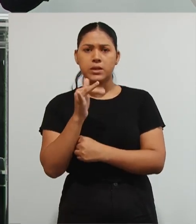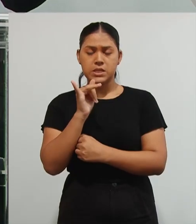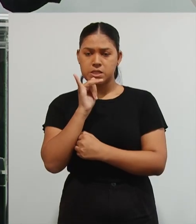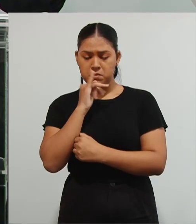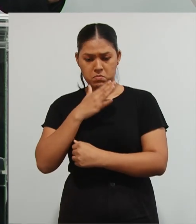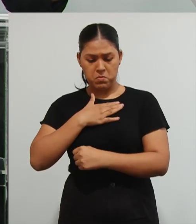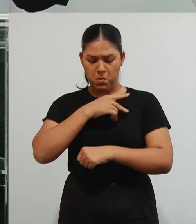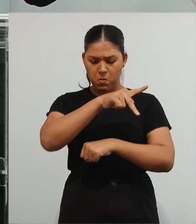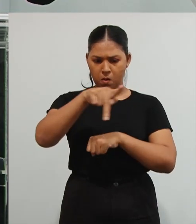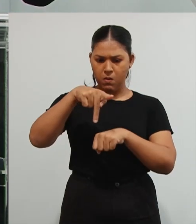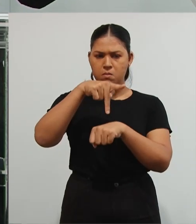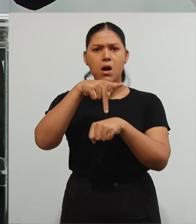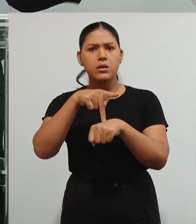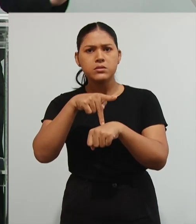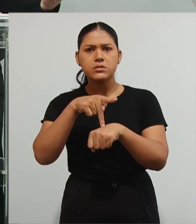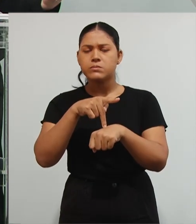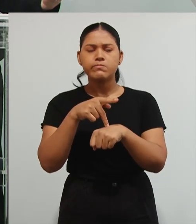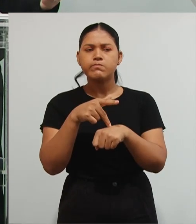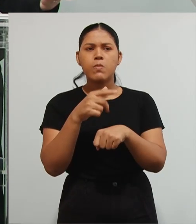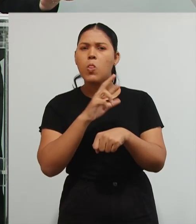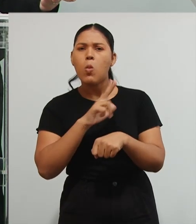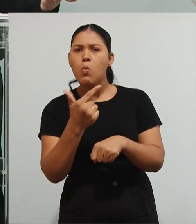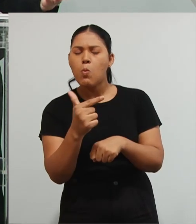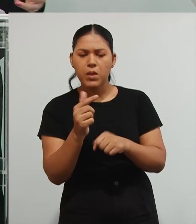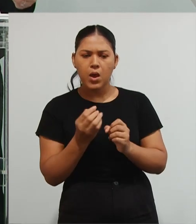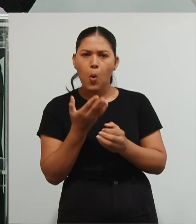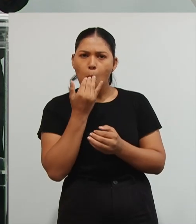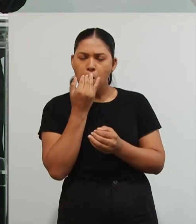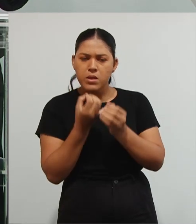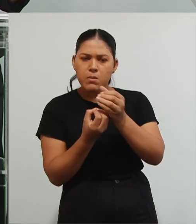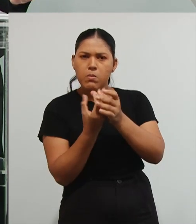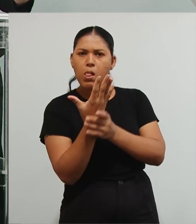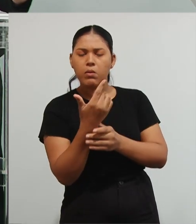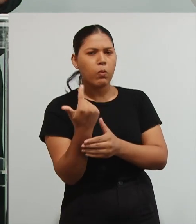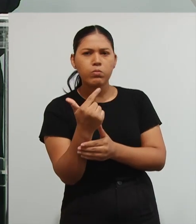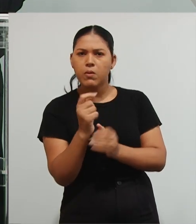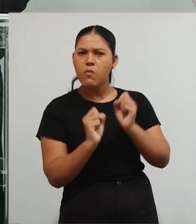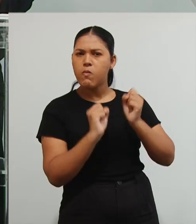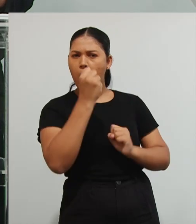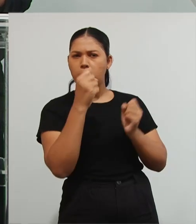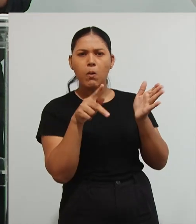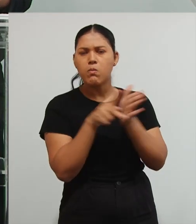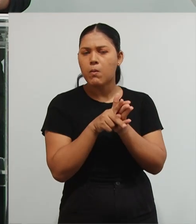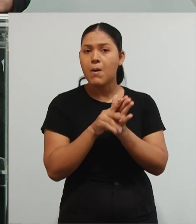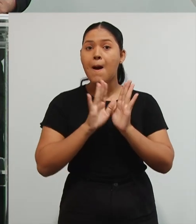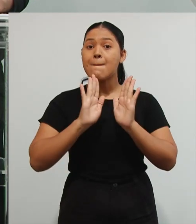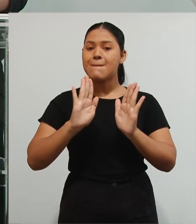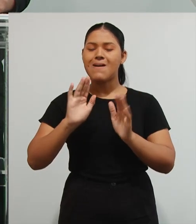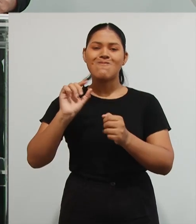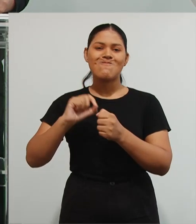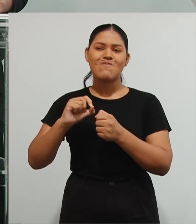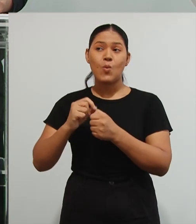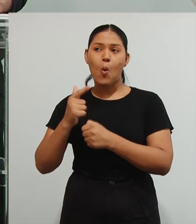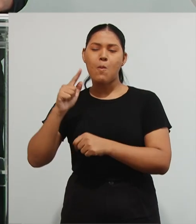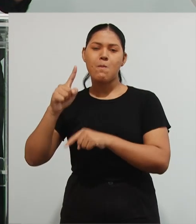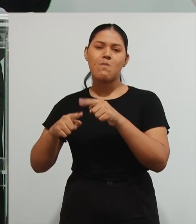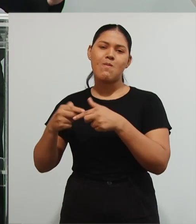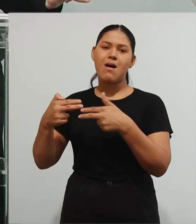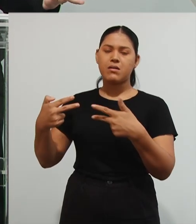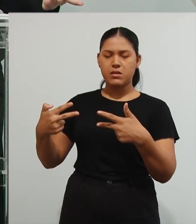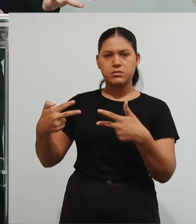verdade a gente vai mesmo ter benefícios desses comércios internacionais entre as nações. Existe